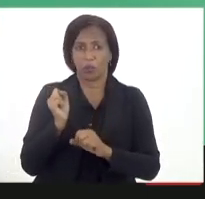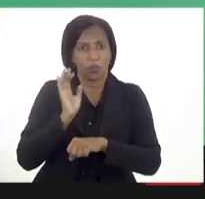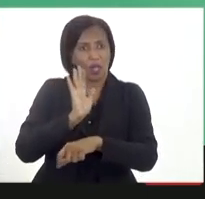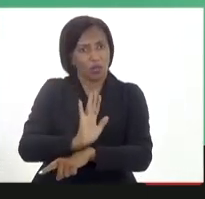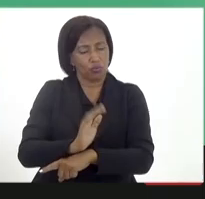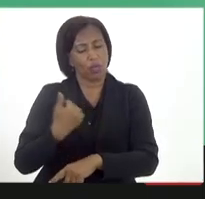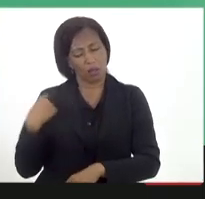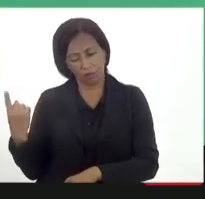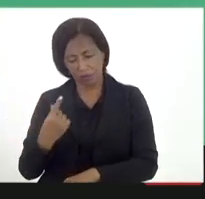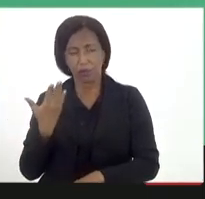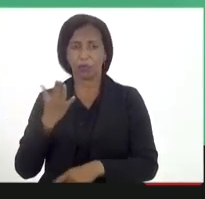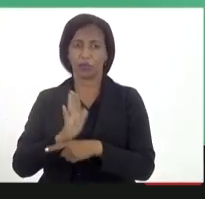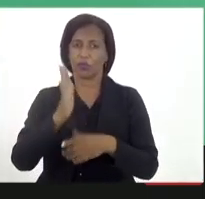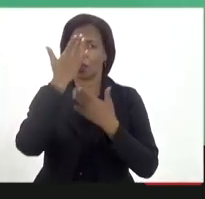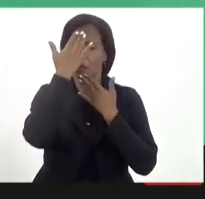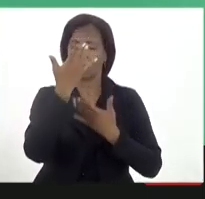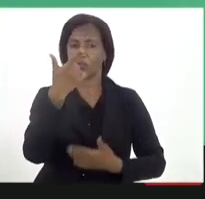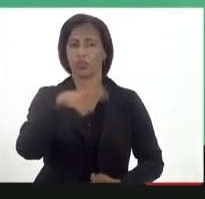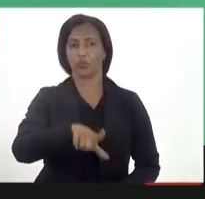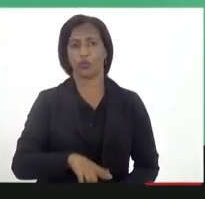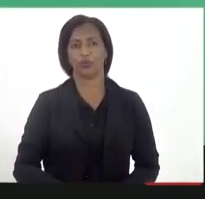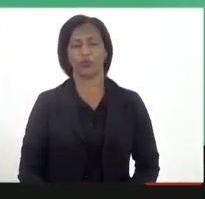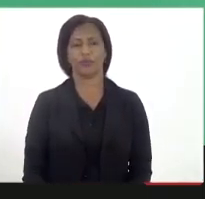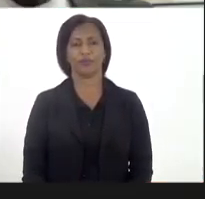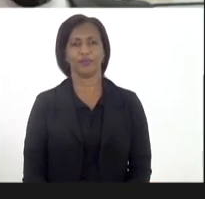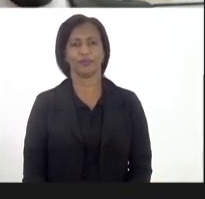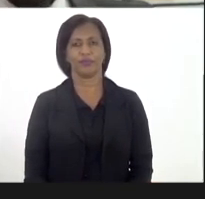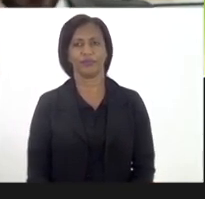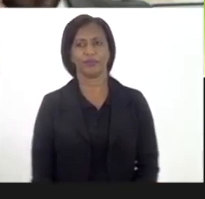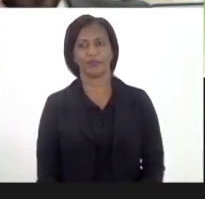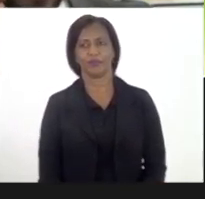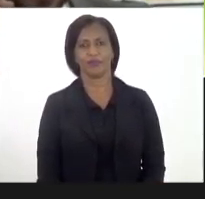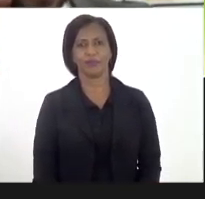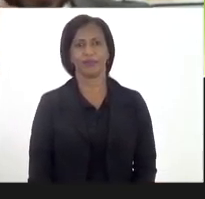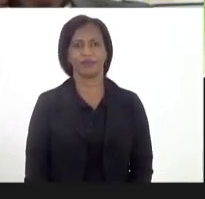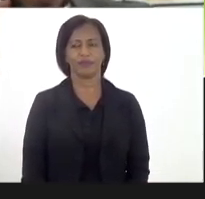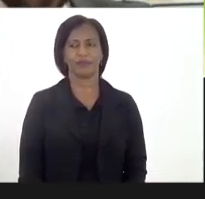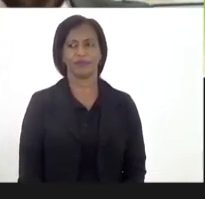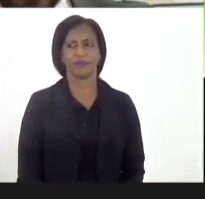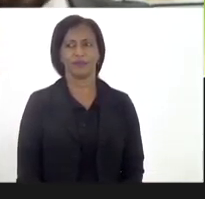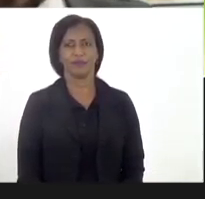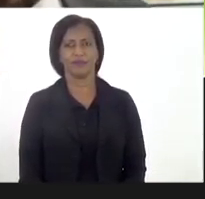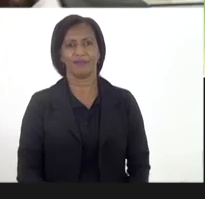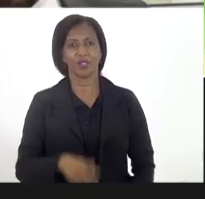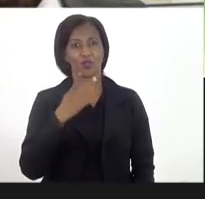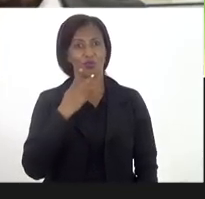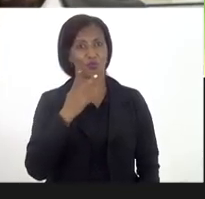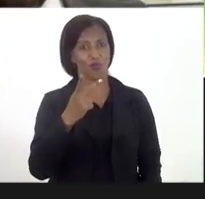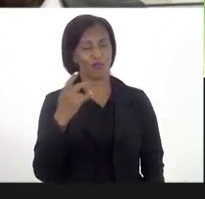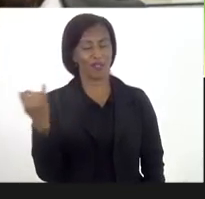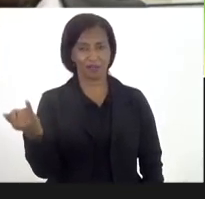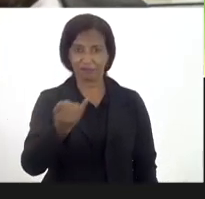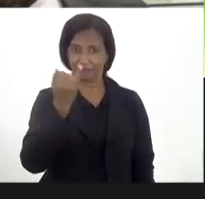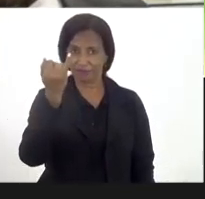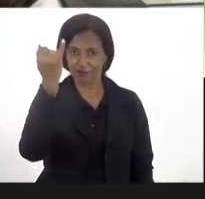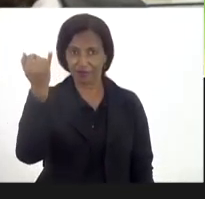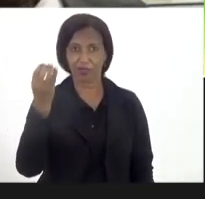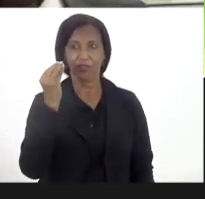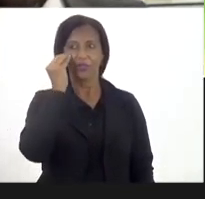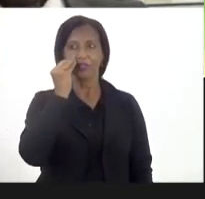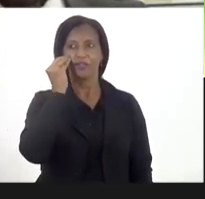ajudaremos tá eu agradeço mais uma vez o convite cultura sua seu protagonismo é fundamental uma experiência